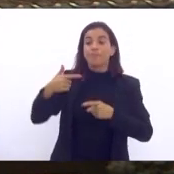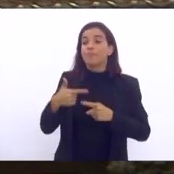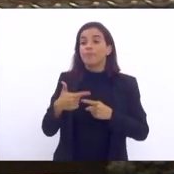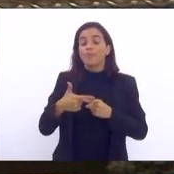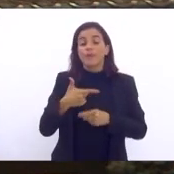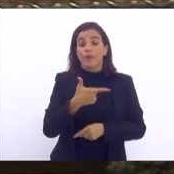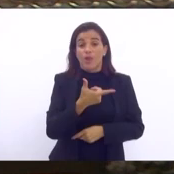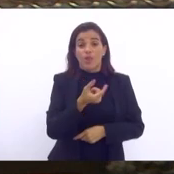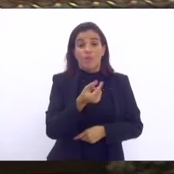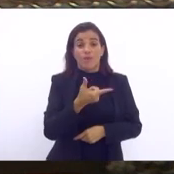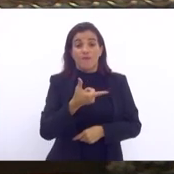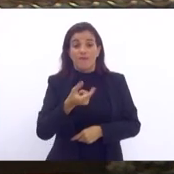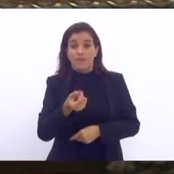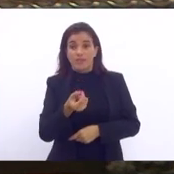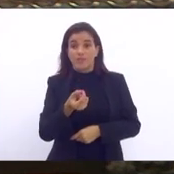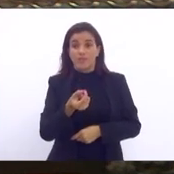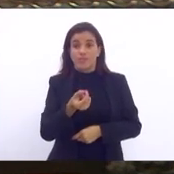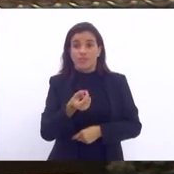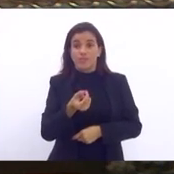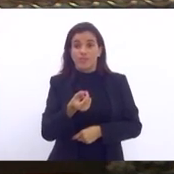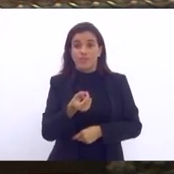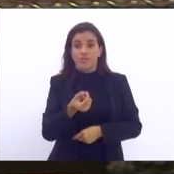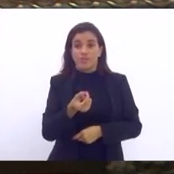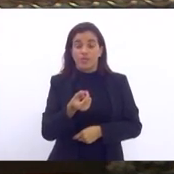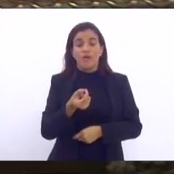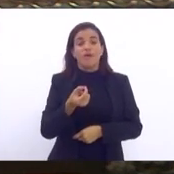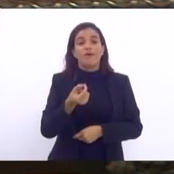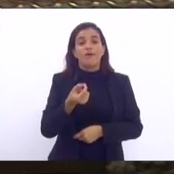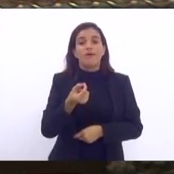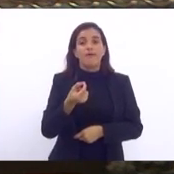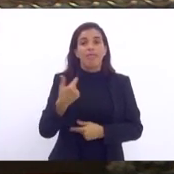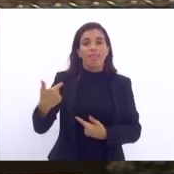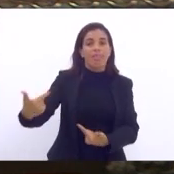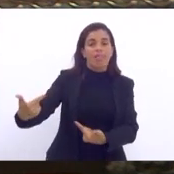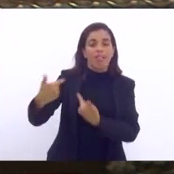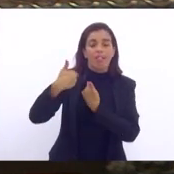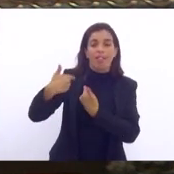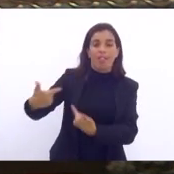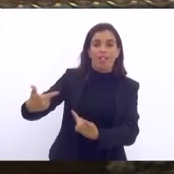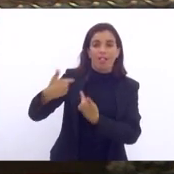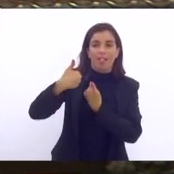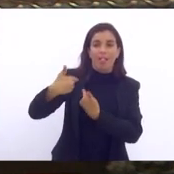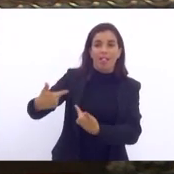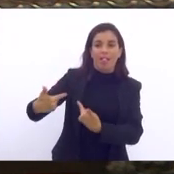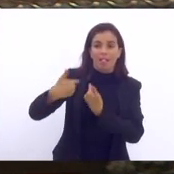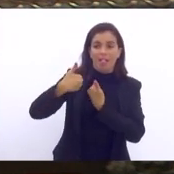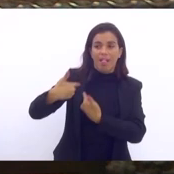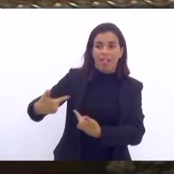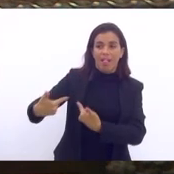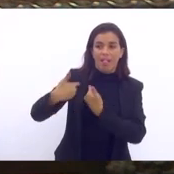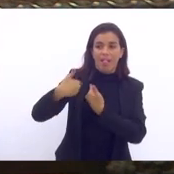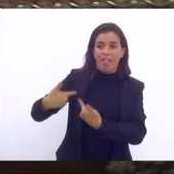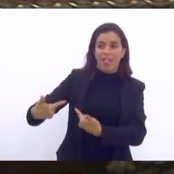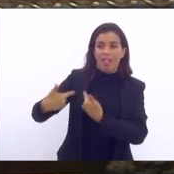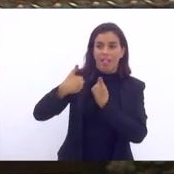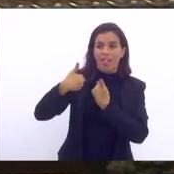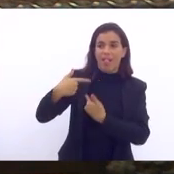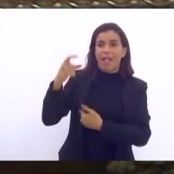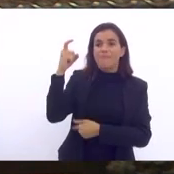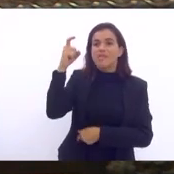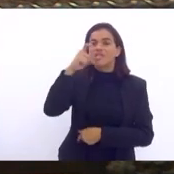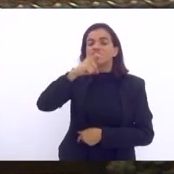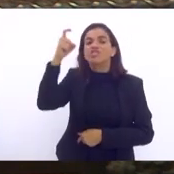Eu fui chamado, muitas das vezes, por alguns colegas parlamentares, de mentiroso, estavam